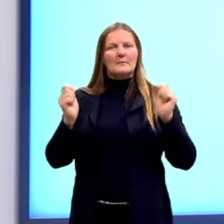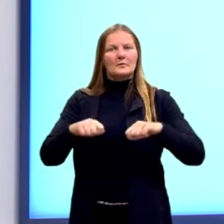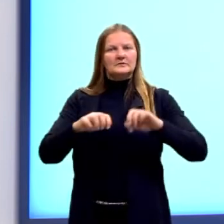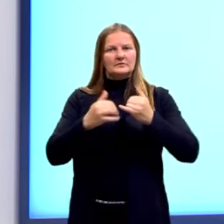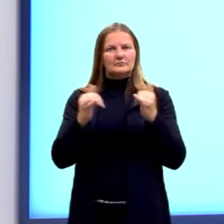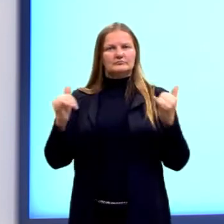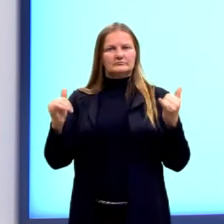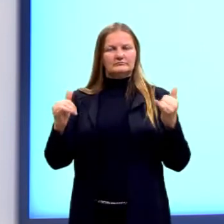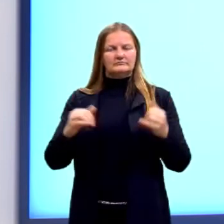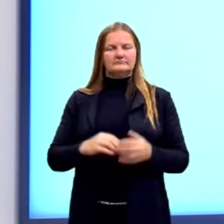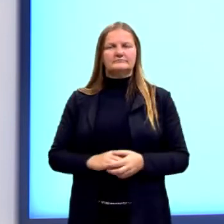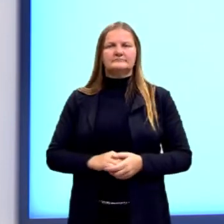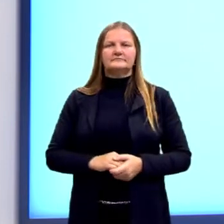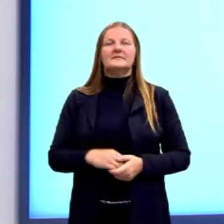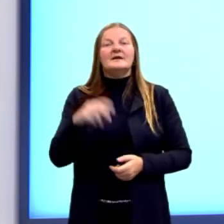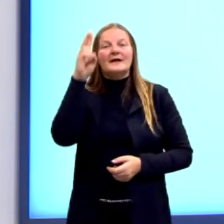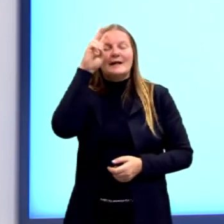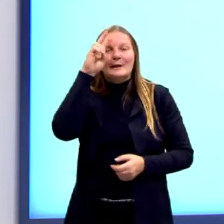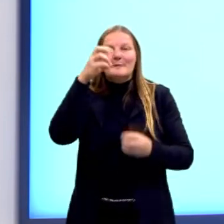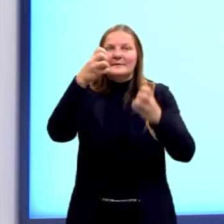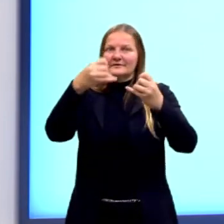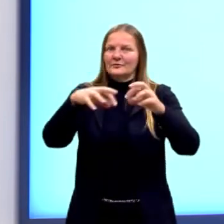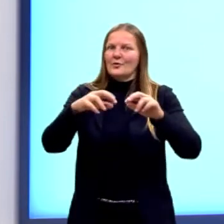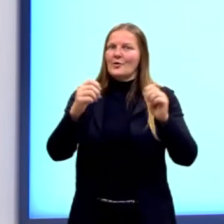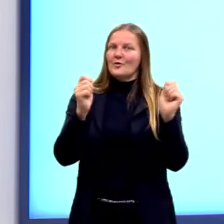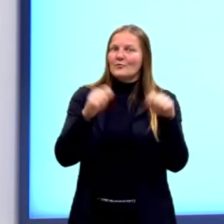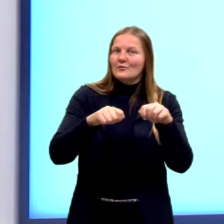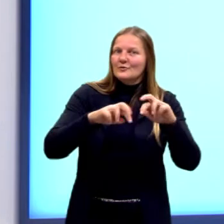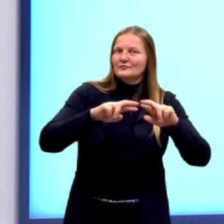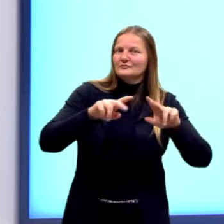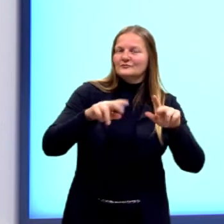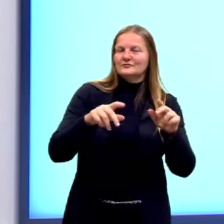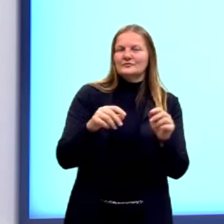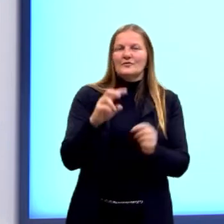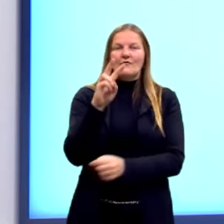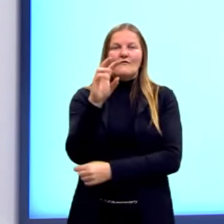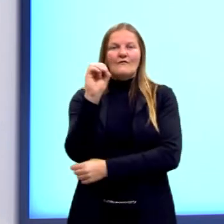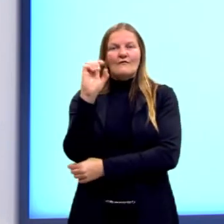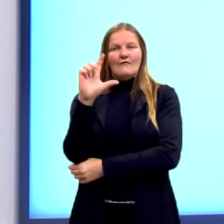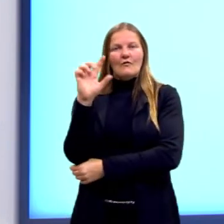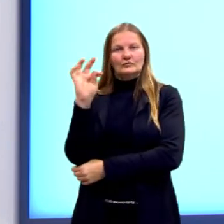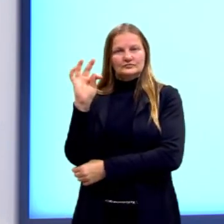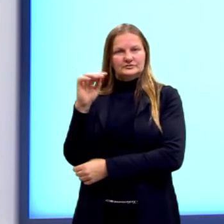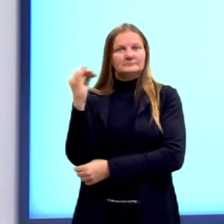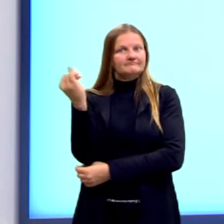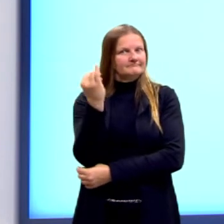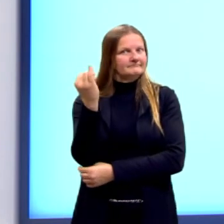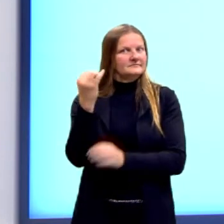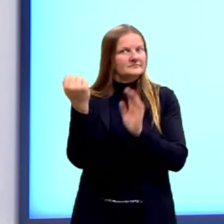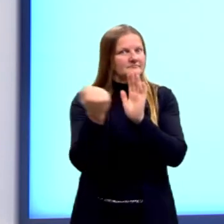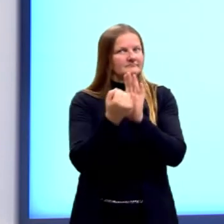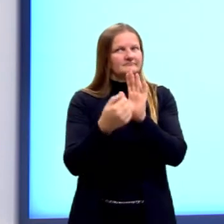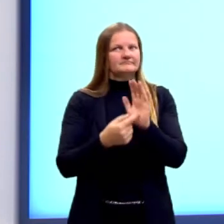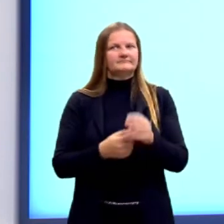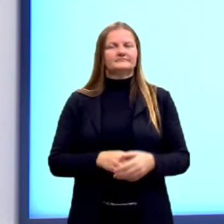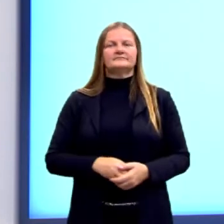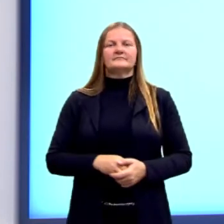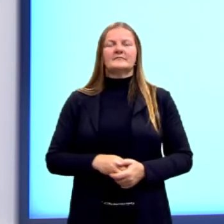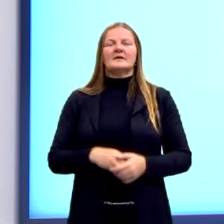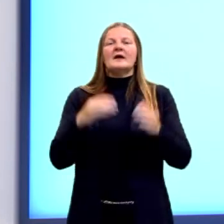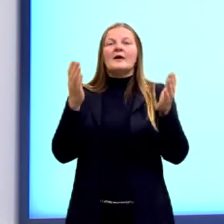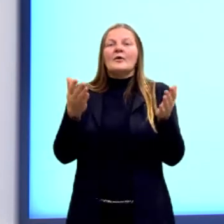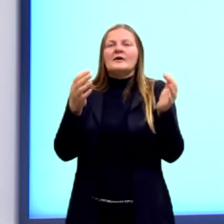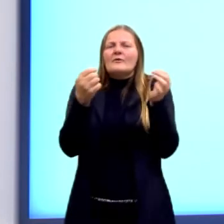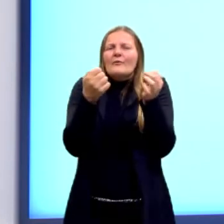tá lembrando né que a diferença de potencial elétrico ela é medido em volte né Tá bom então